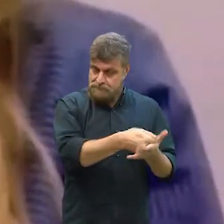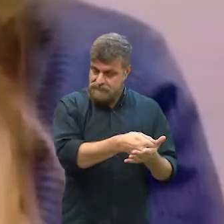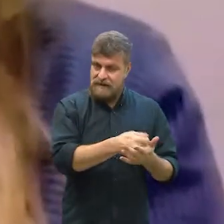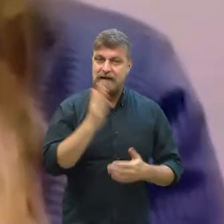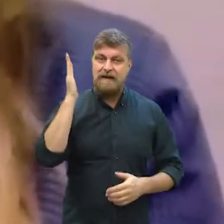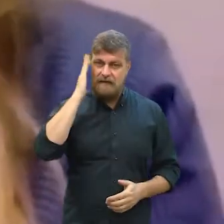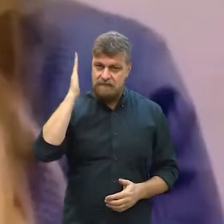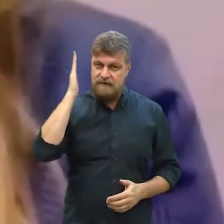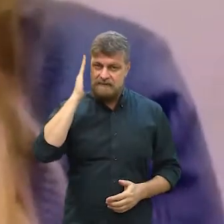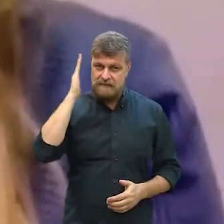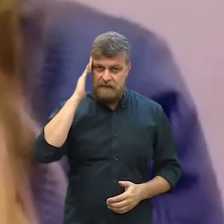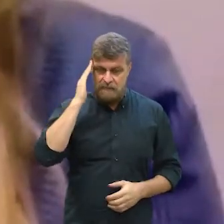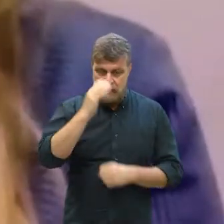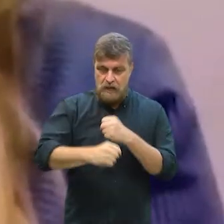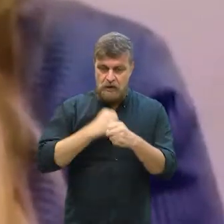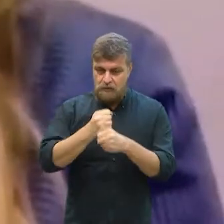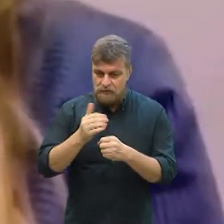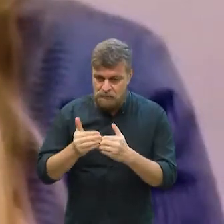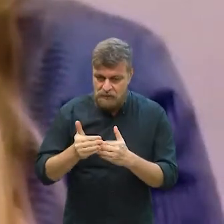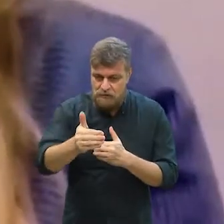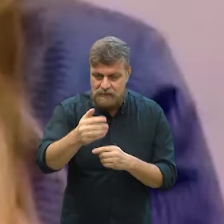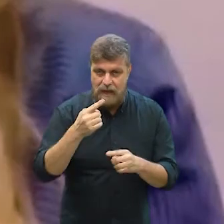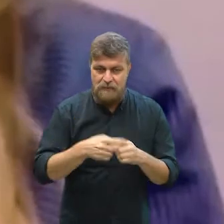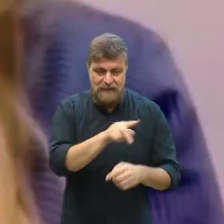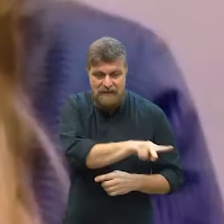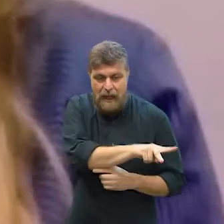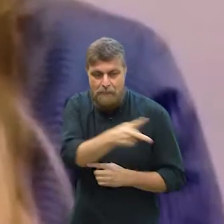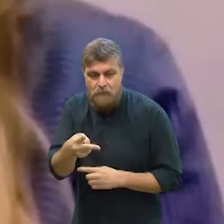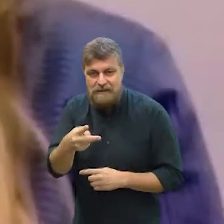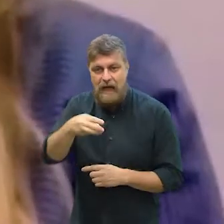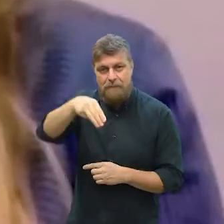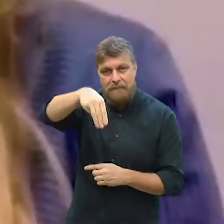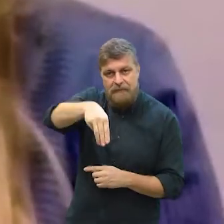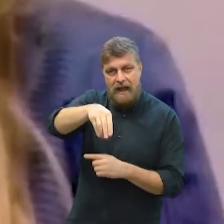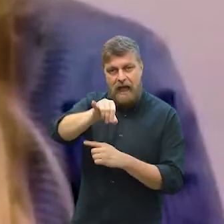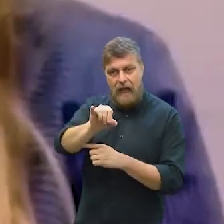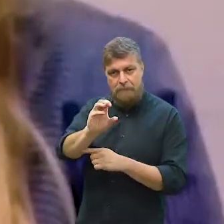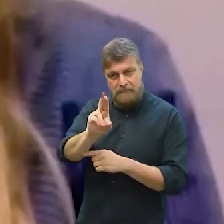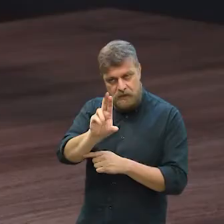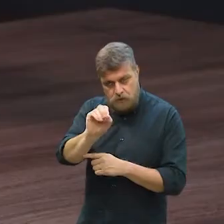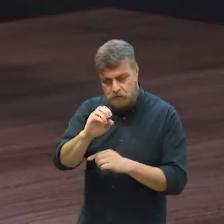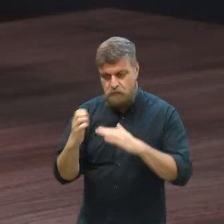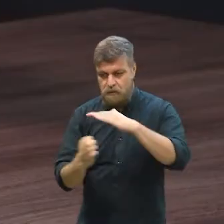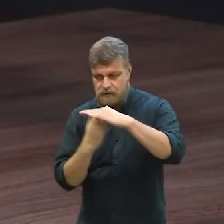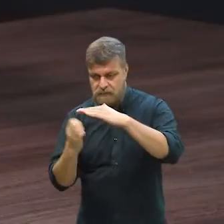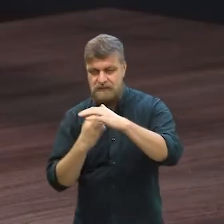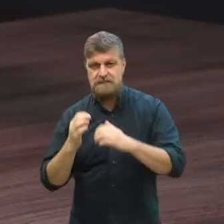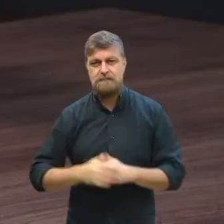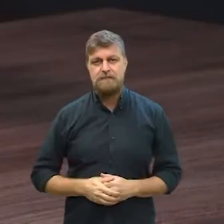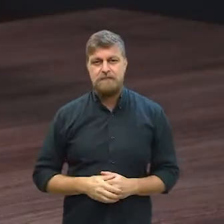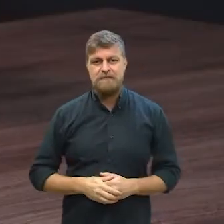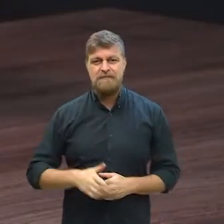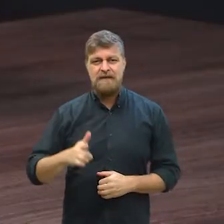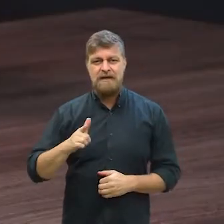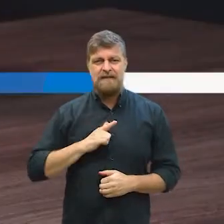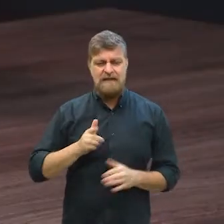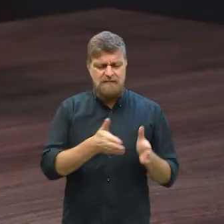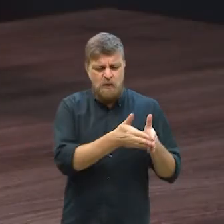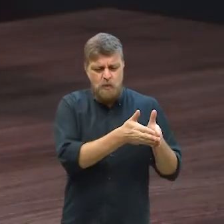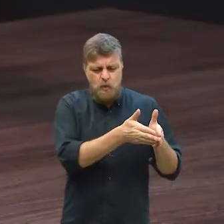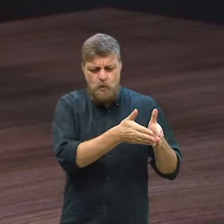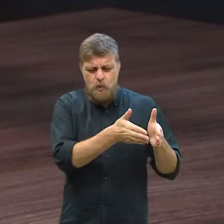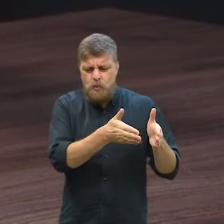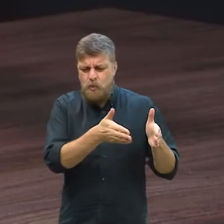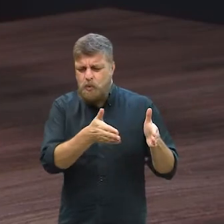financeiramente do quanto que ele vai ter que pagar no início daquele ano por conta do desenquadramento para a microempresa. Nós tivemos aí um